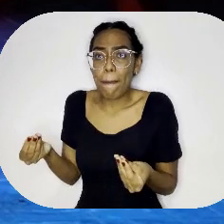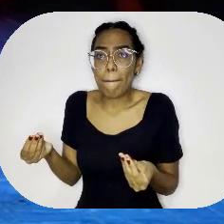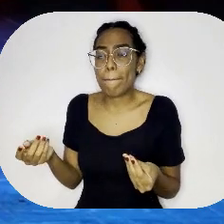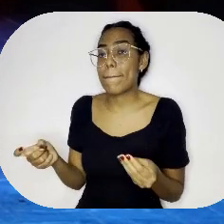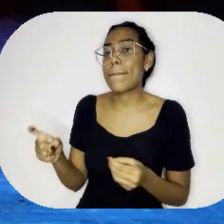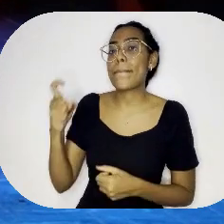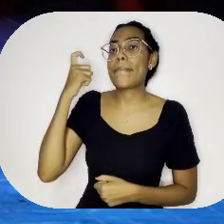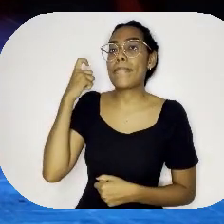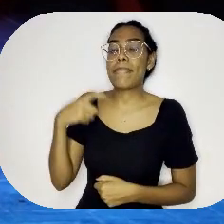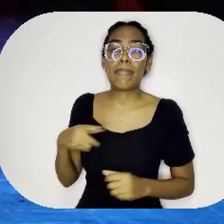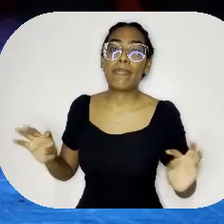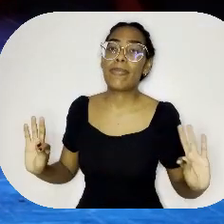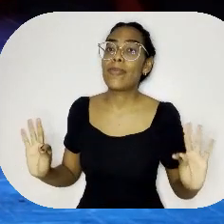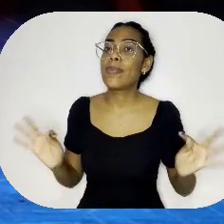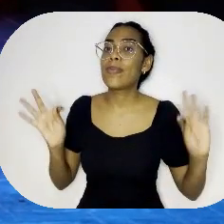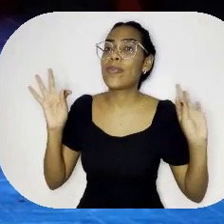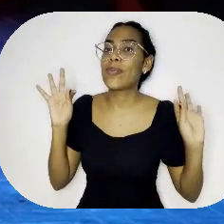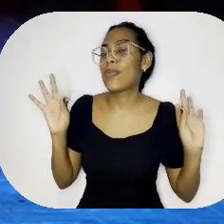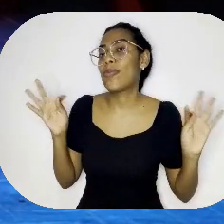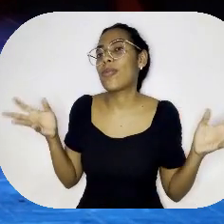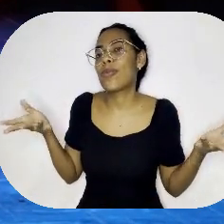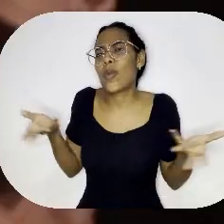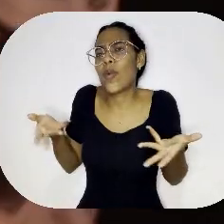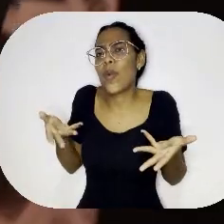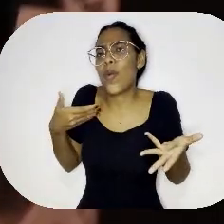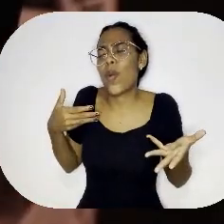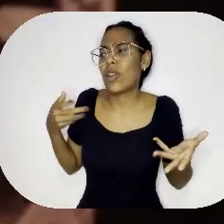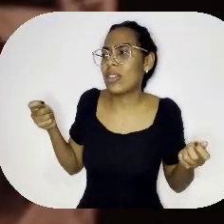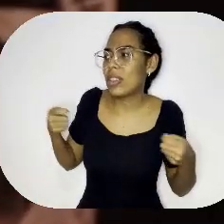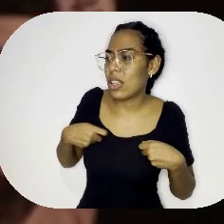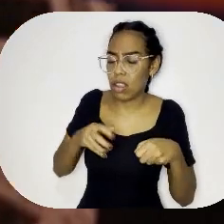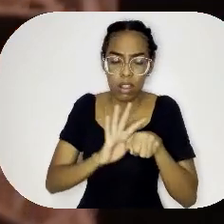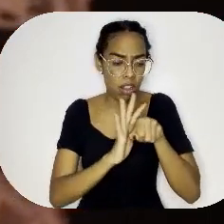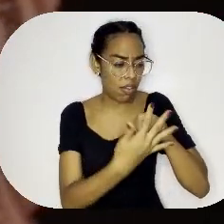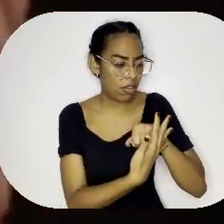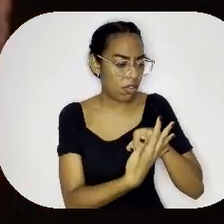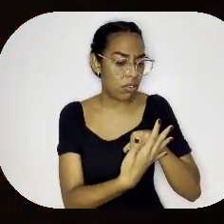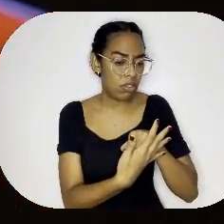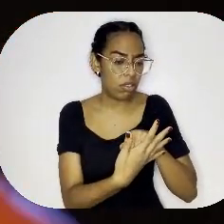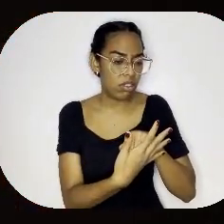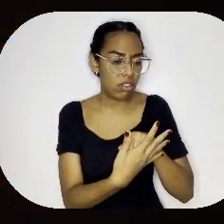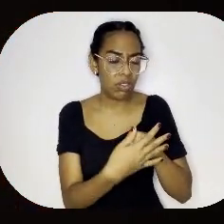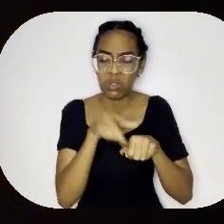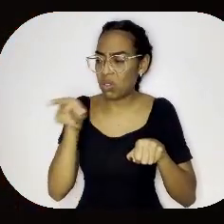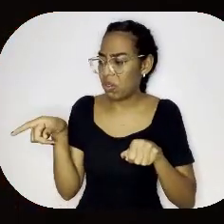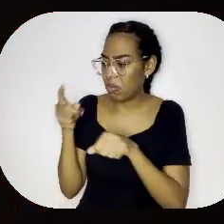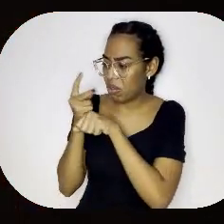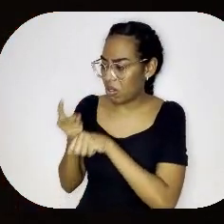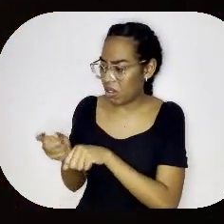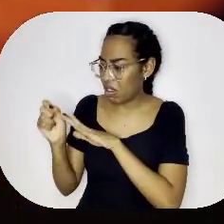sente fortemente há muito tempo sinais de uma tecnologia aí pra avançar,